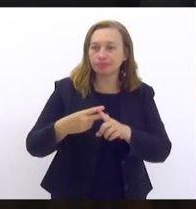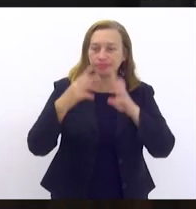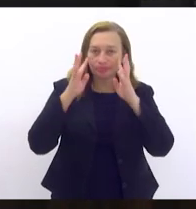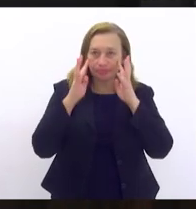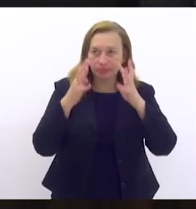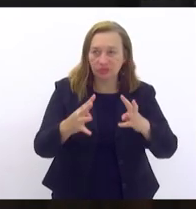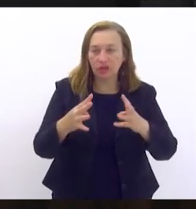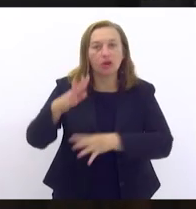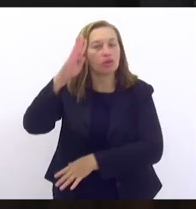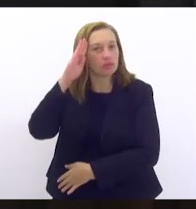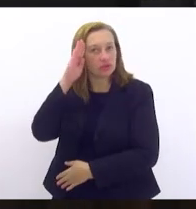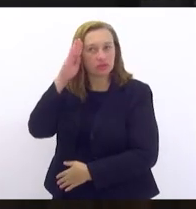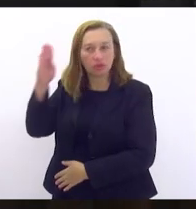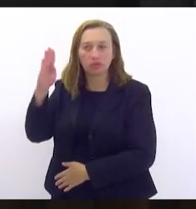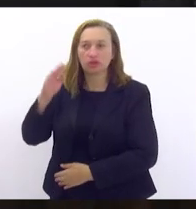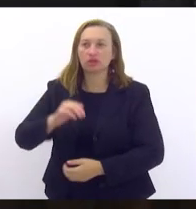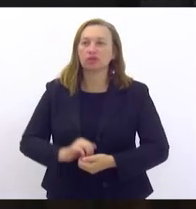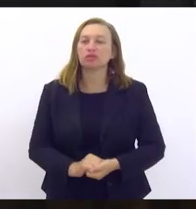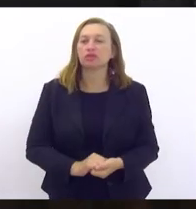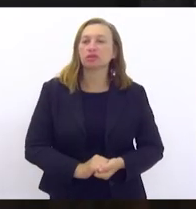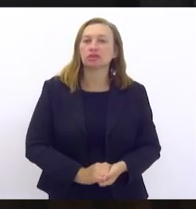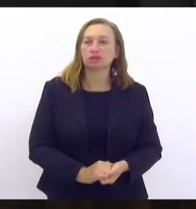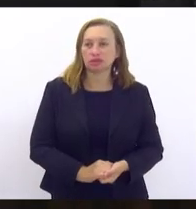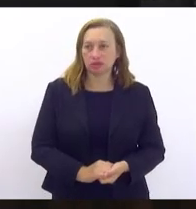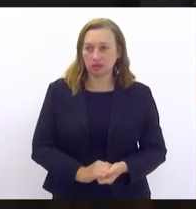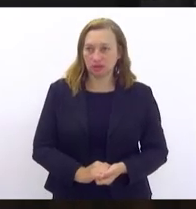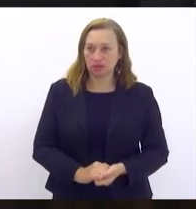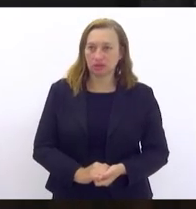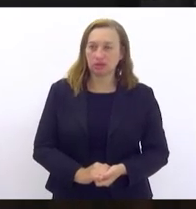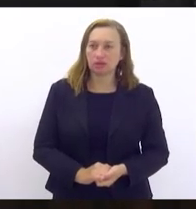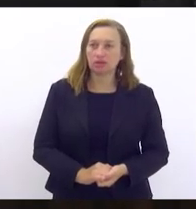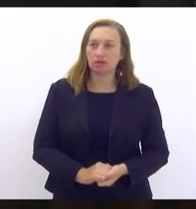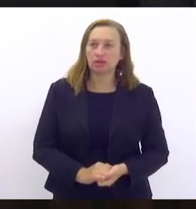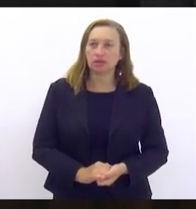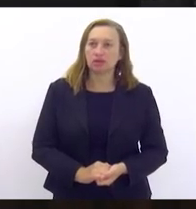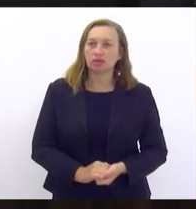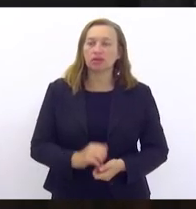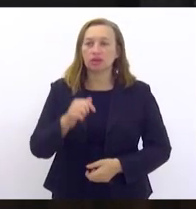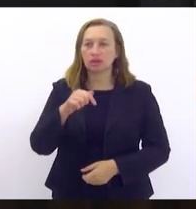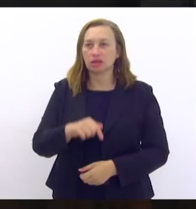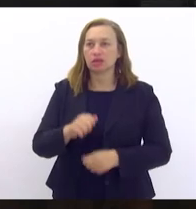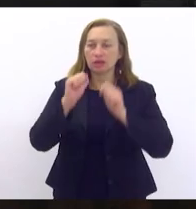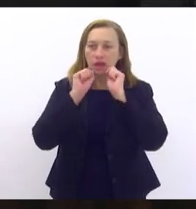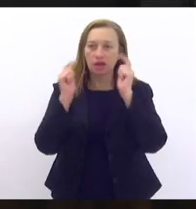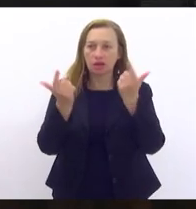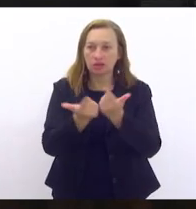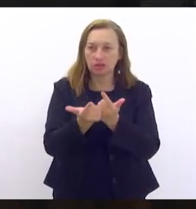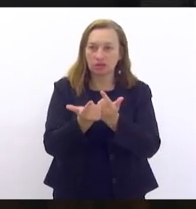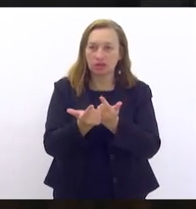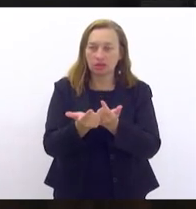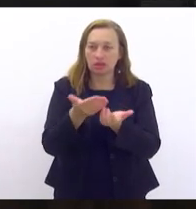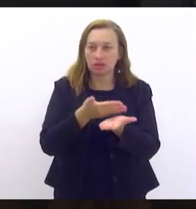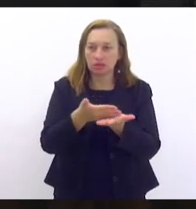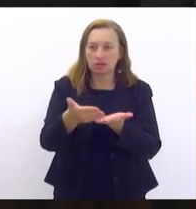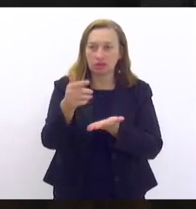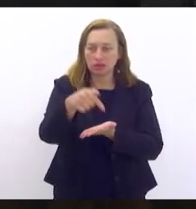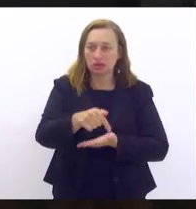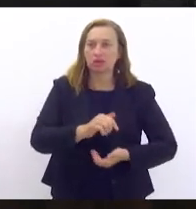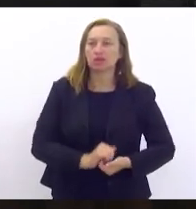principalmente por estar sendo obrigada aqui na Assembleia Legislativa do Estado do Rio de Janeiro